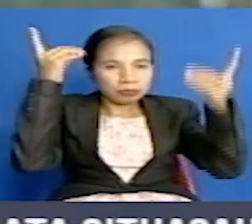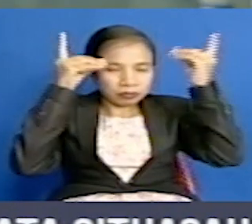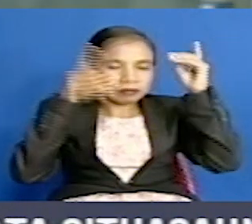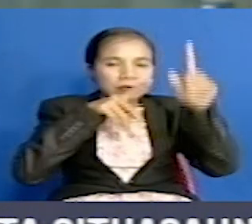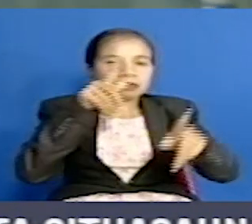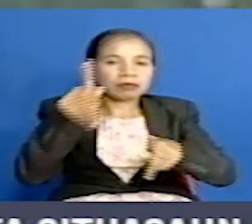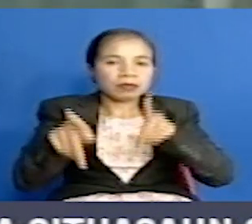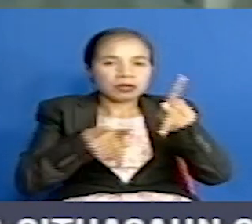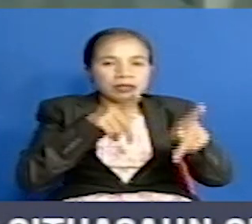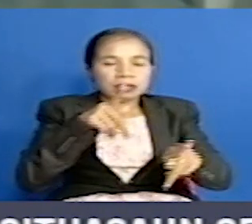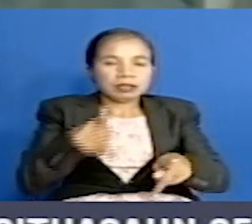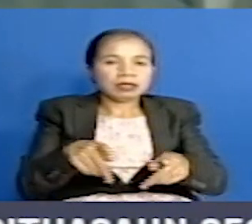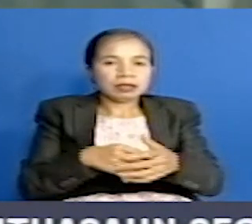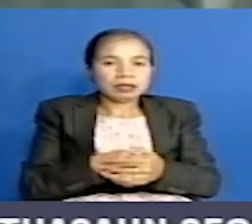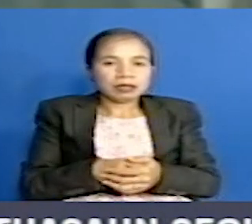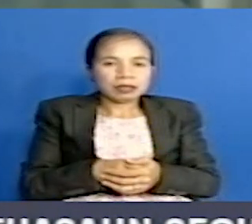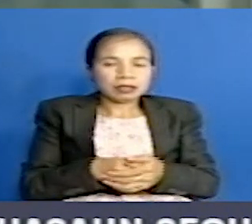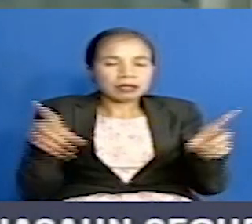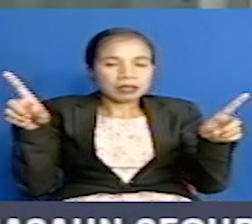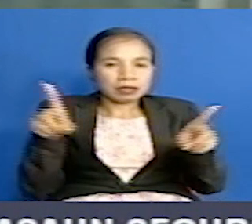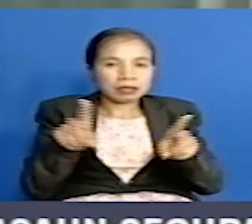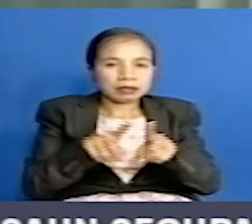nian diretamente ba parlamento nacional no coloque